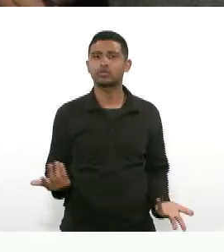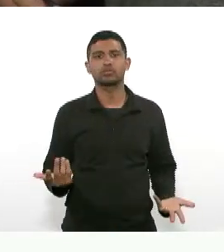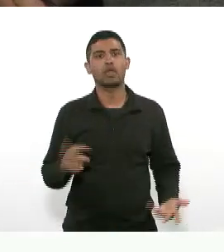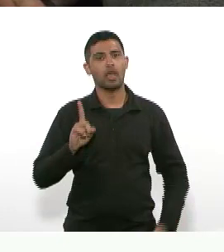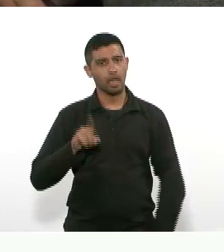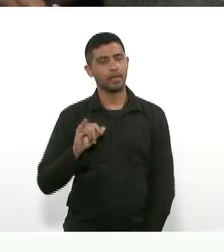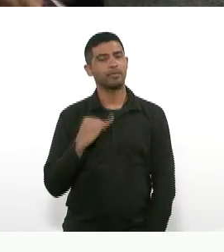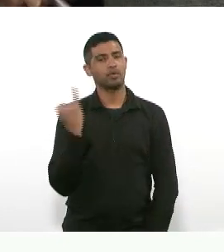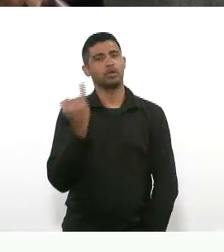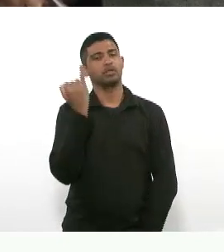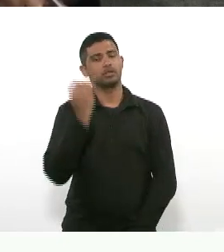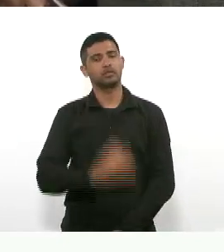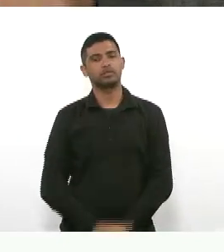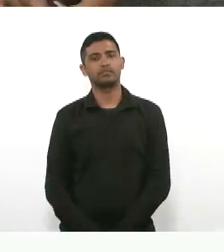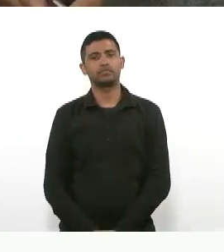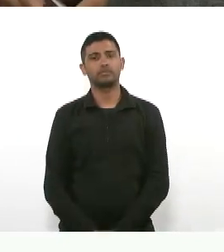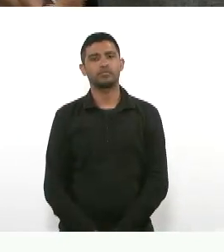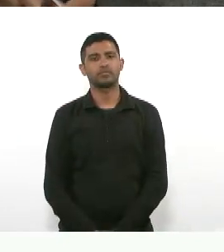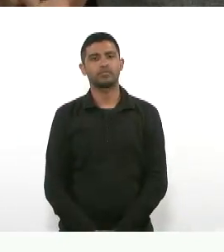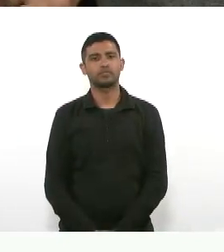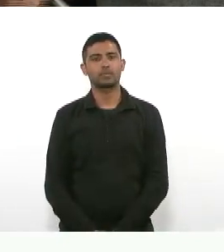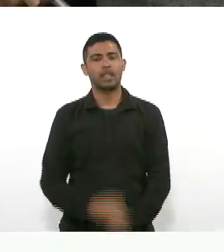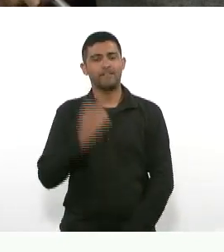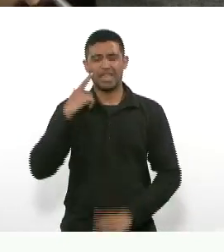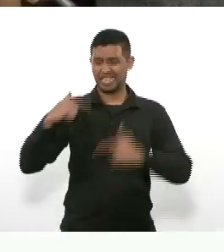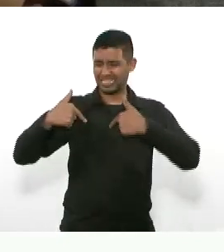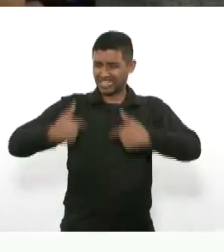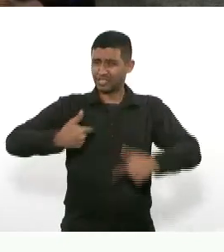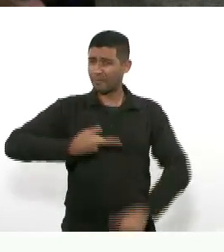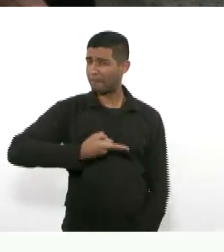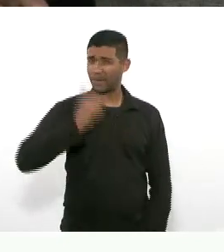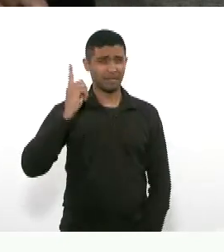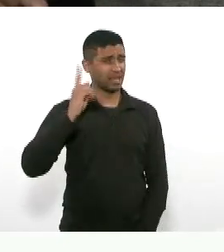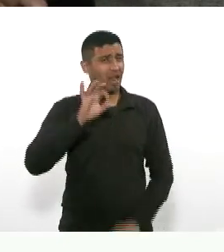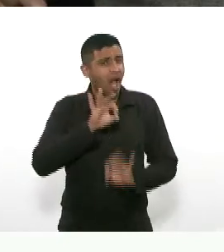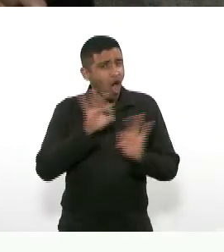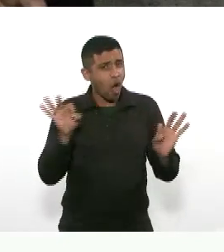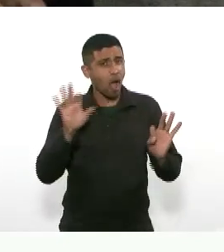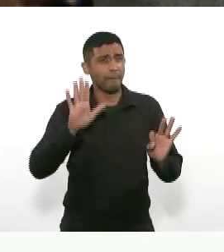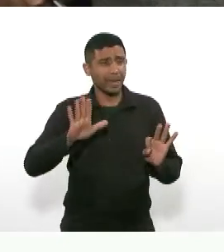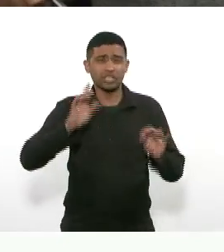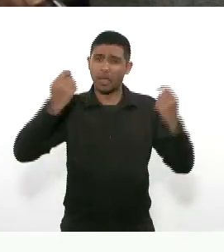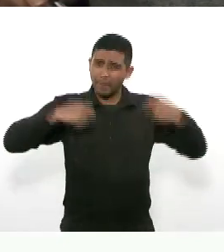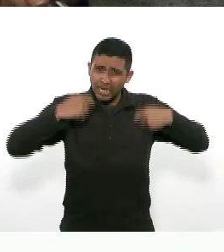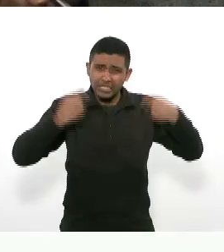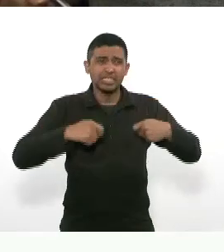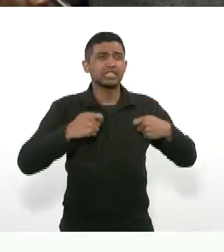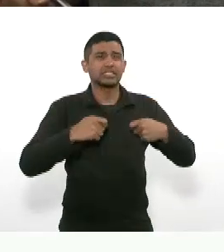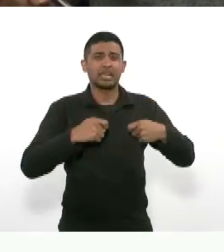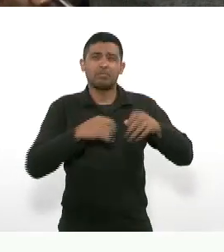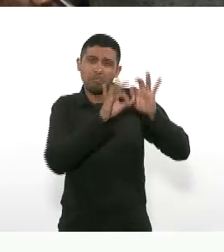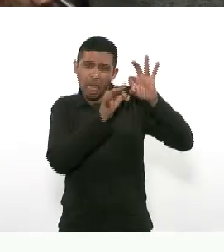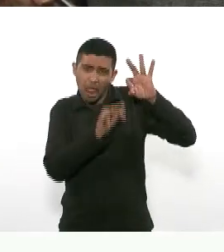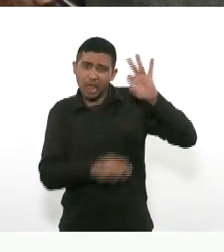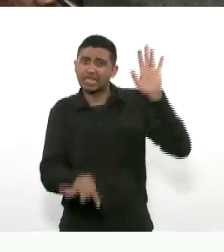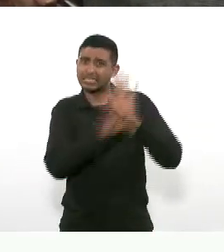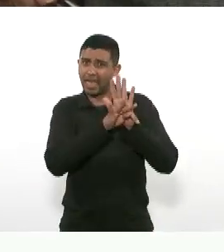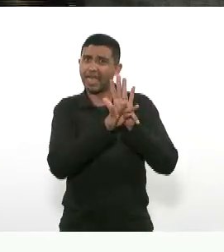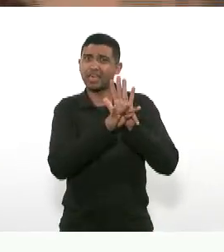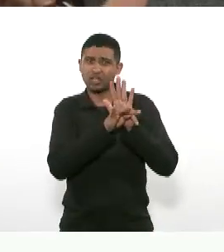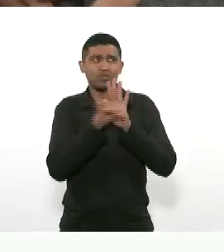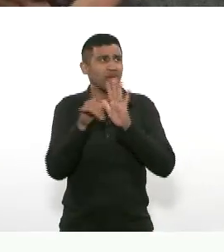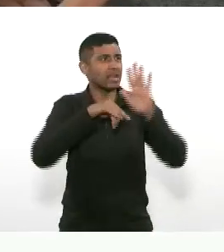importantíssimo. A iniciativa é pioneira, é ótima, mas tem que ter uma abordagem técnica, inclusive para que